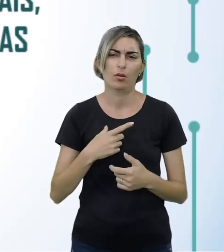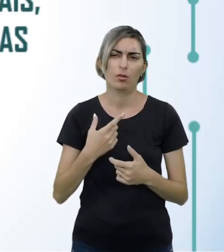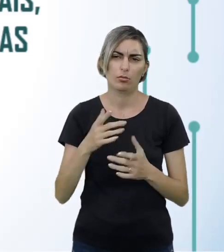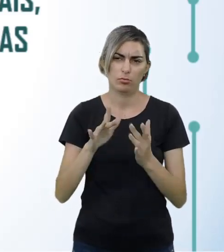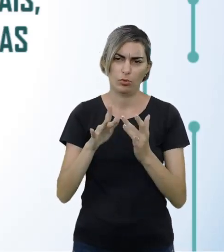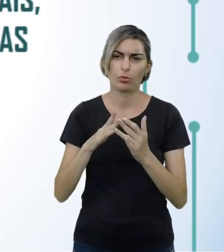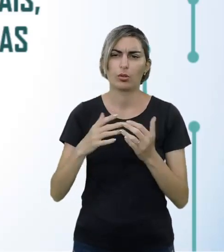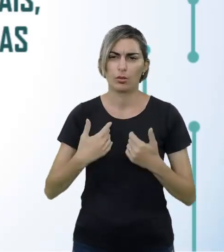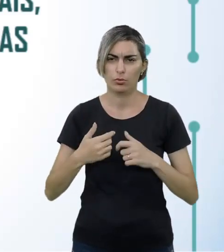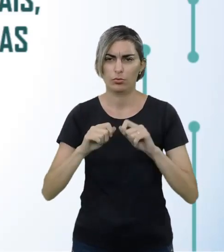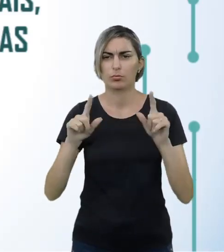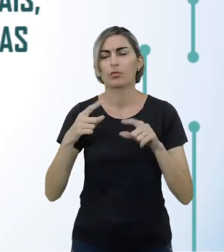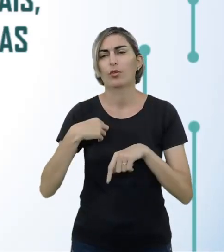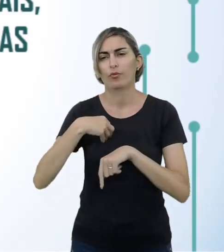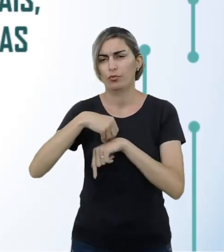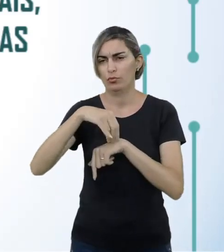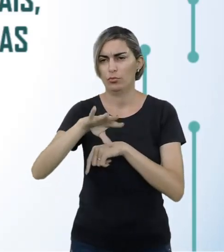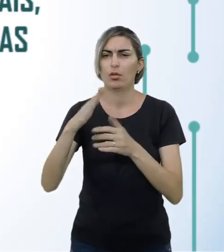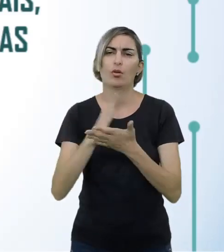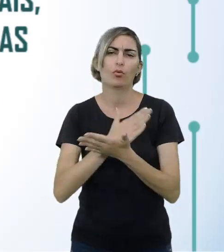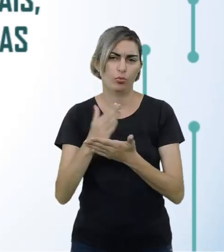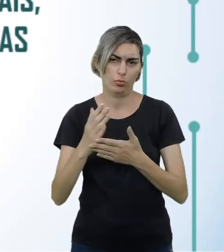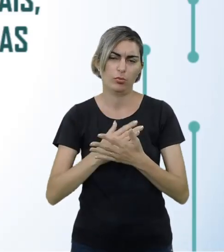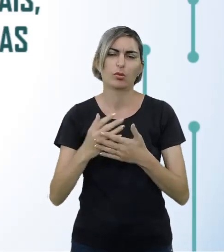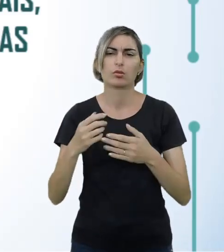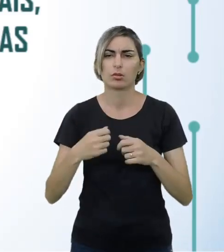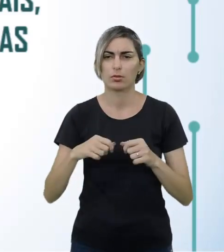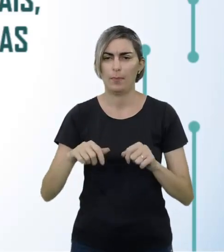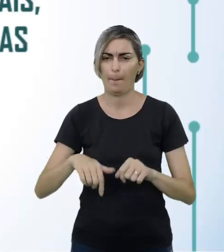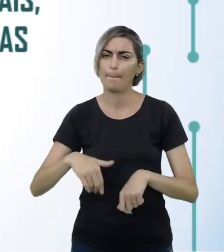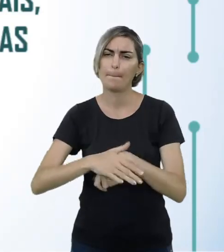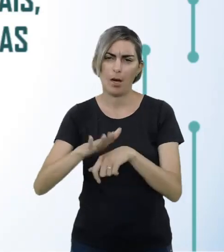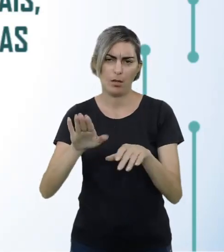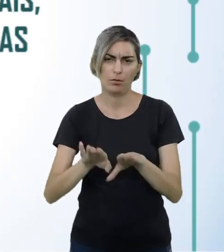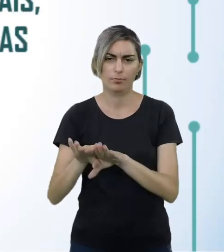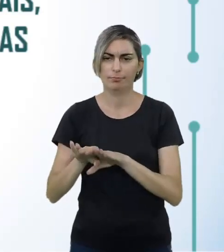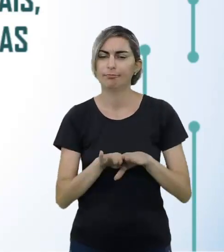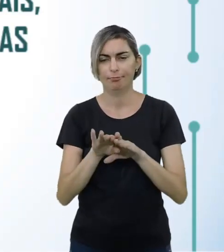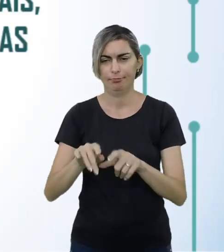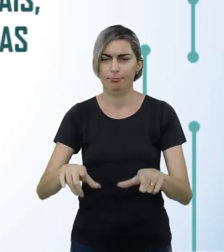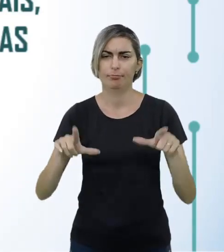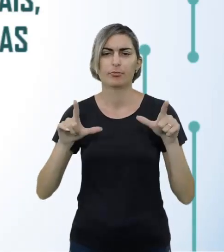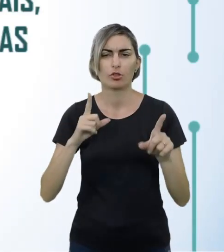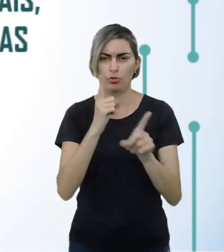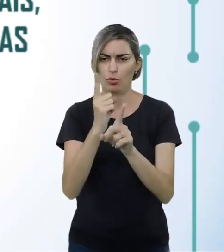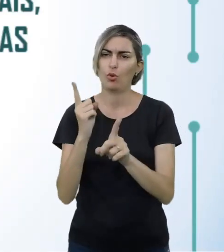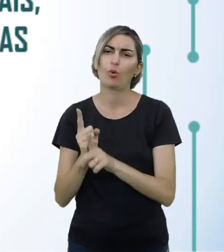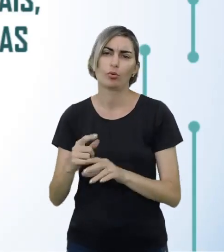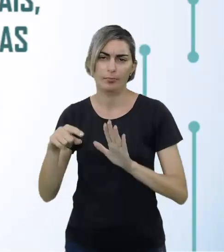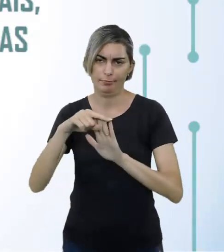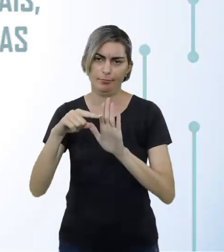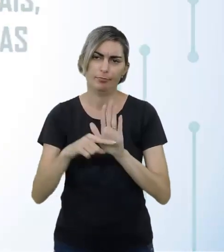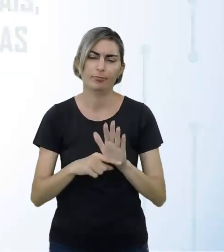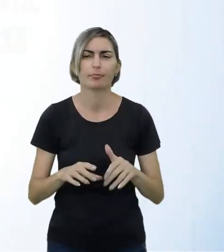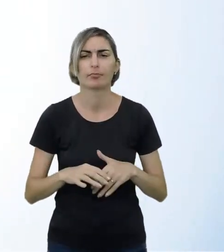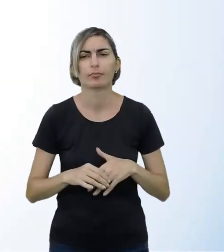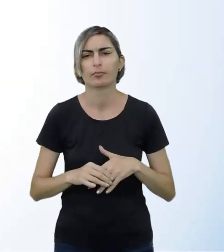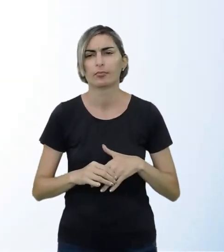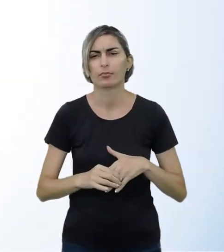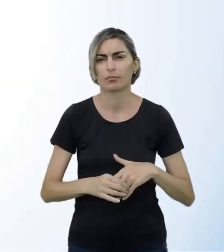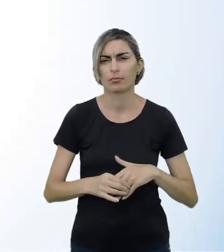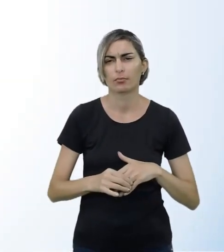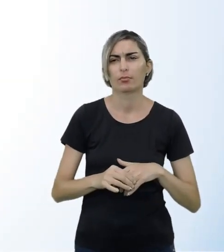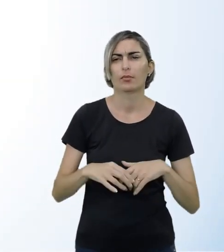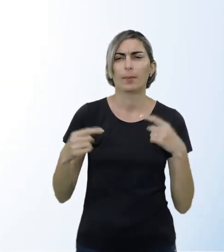número incontável, né? Eu vou destacar algumas dessas placas, tá? Aquelas que são mais comuns, que você vai encontrar em mais projetos.